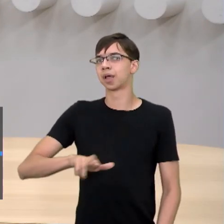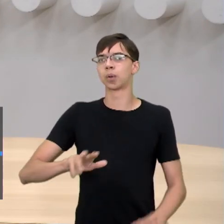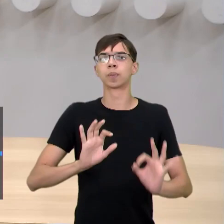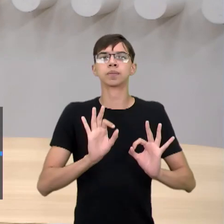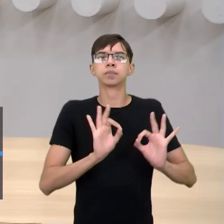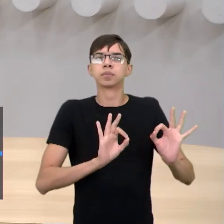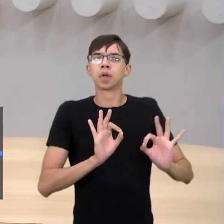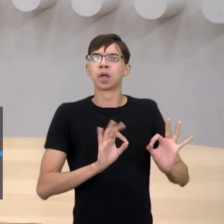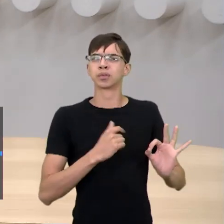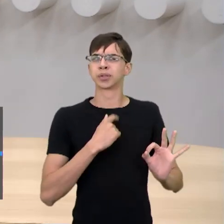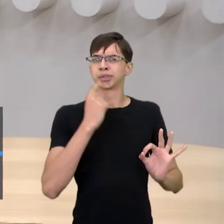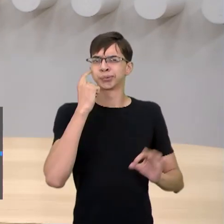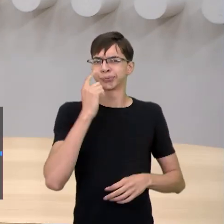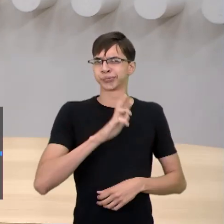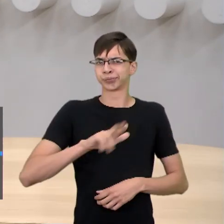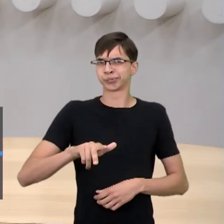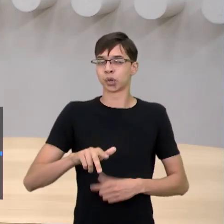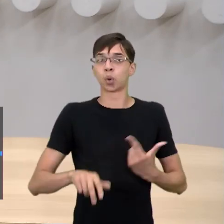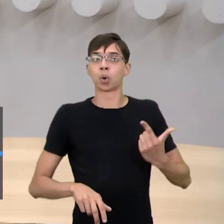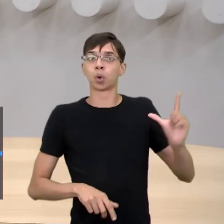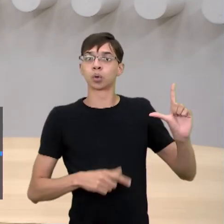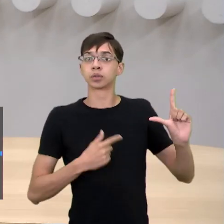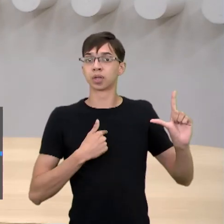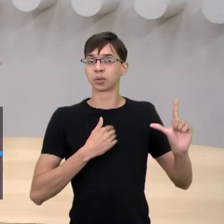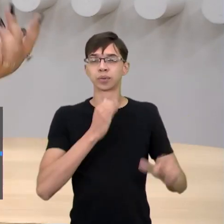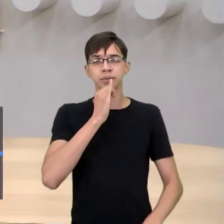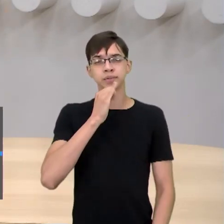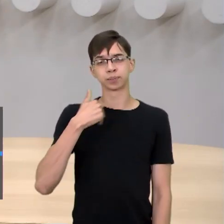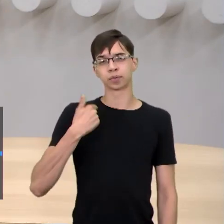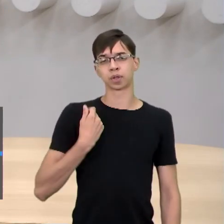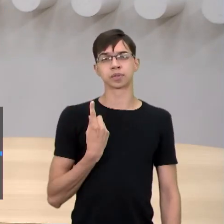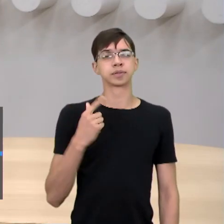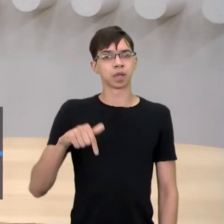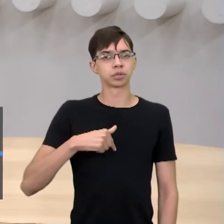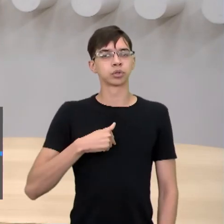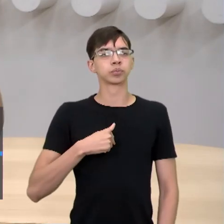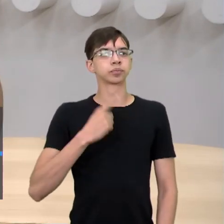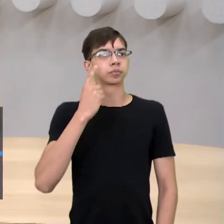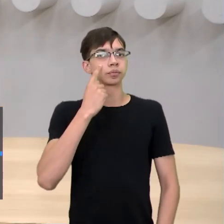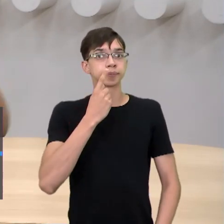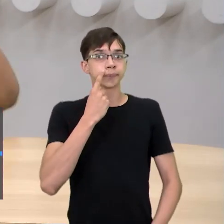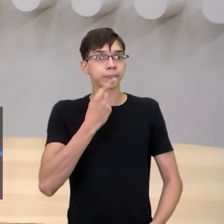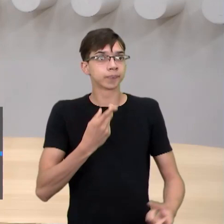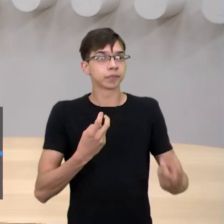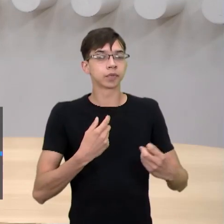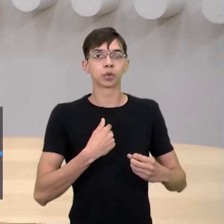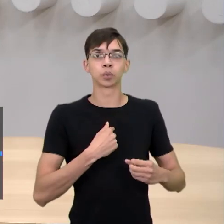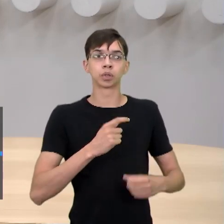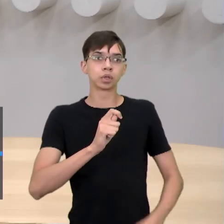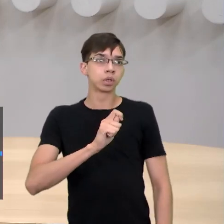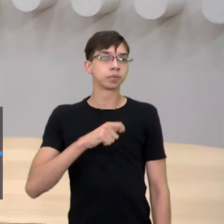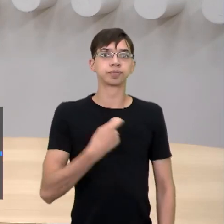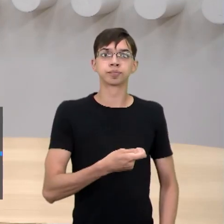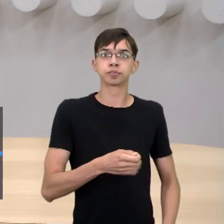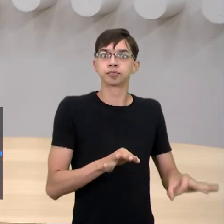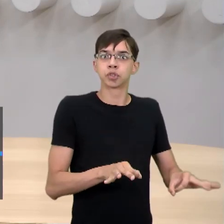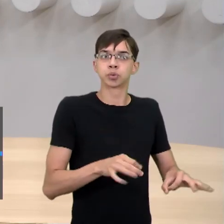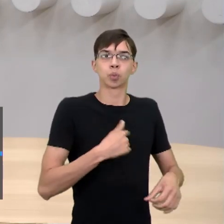me representavam muito quando eu tinha meus, sei lá, 17 anos. Que era quem eu era naquele momento. Só que esse